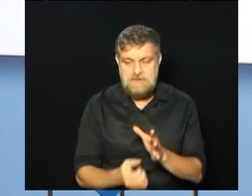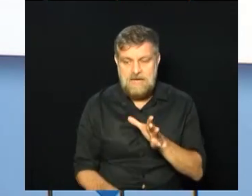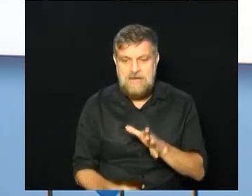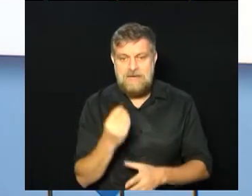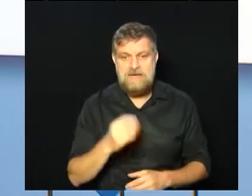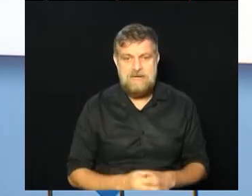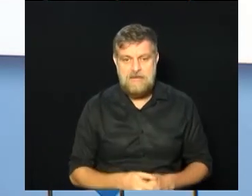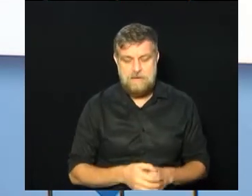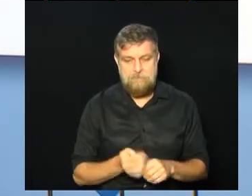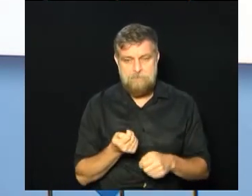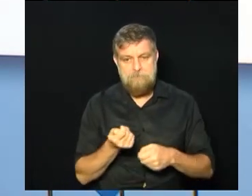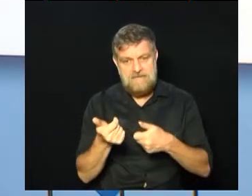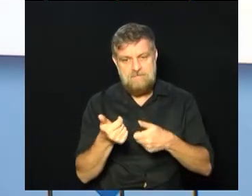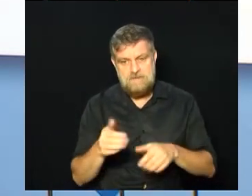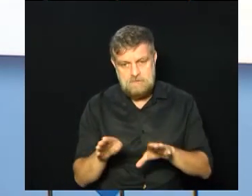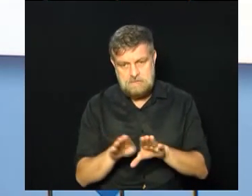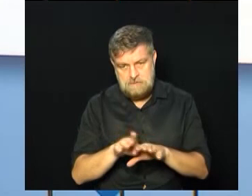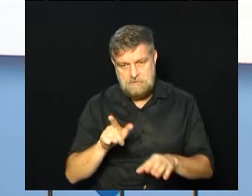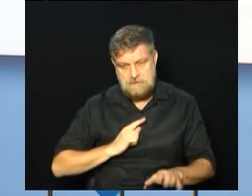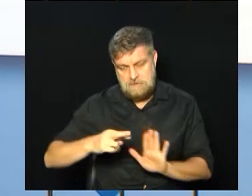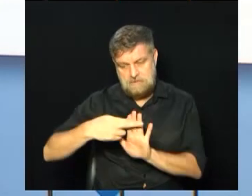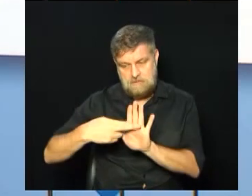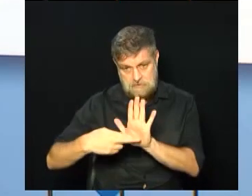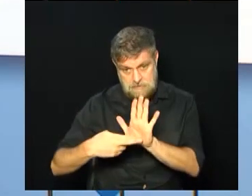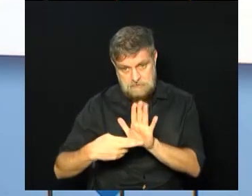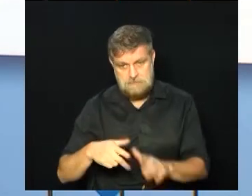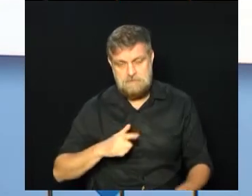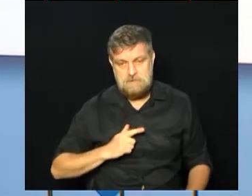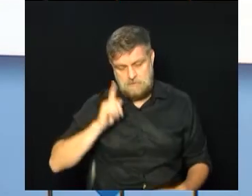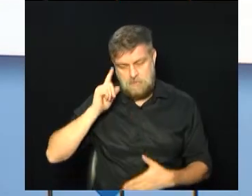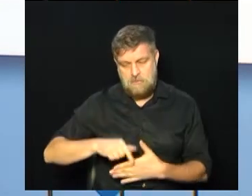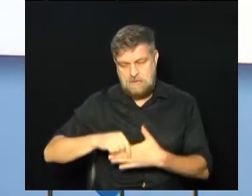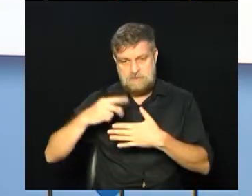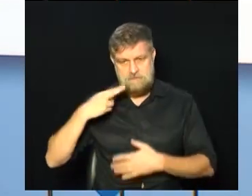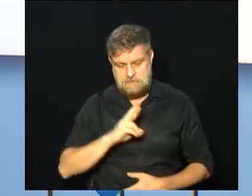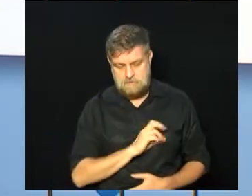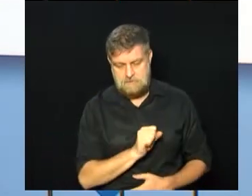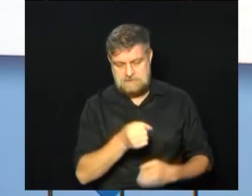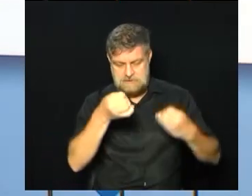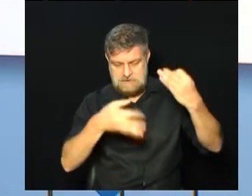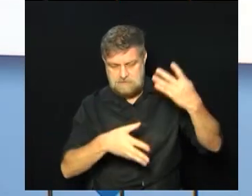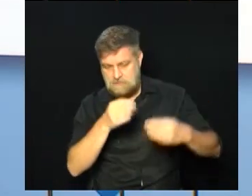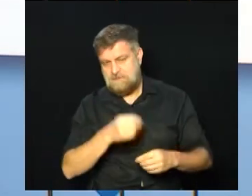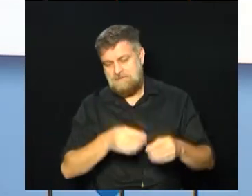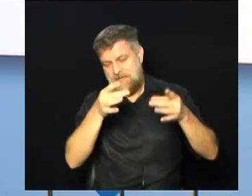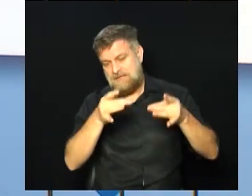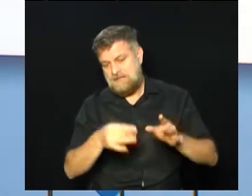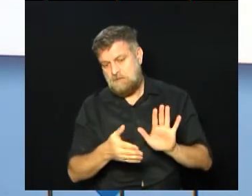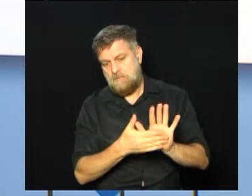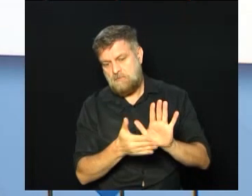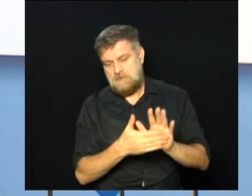de benefícios e o respectivo regulamento. O líder de governo na Câmara justificou e detalhou a